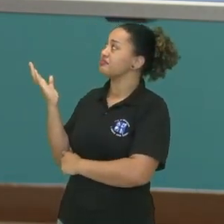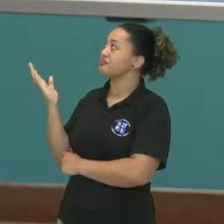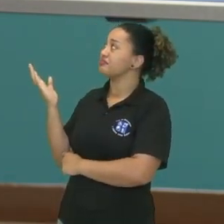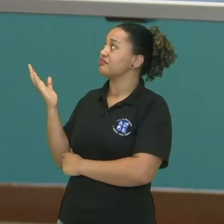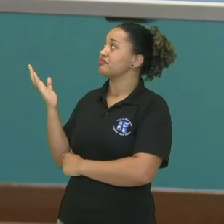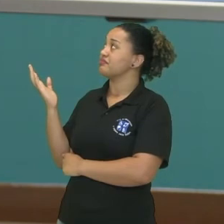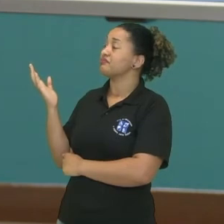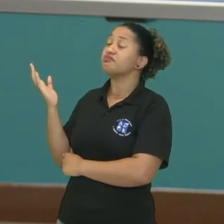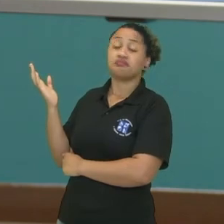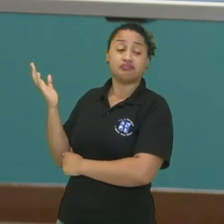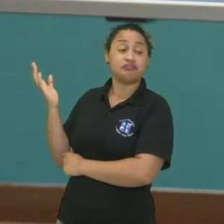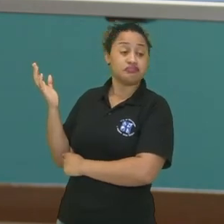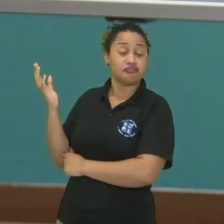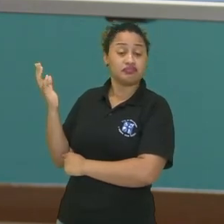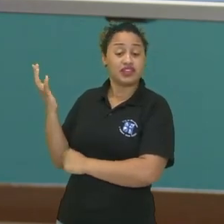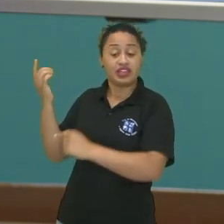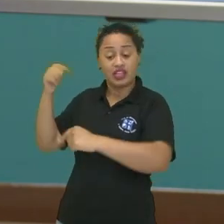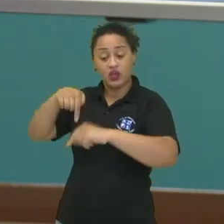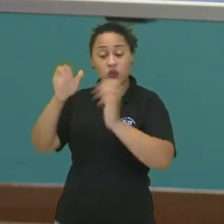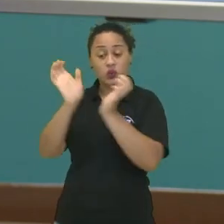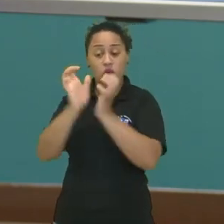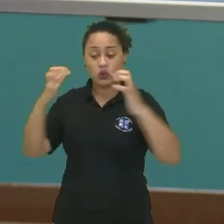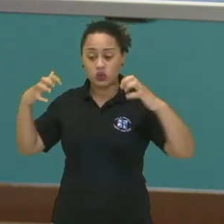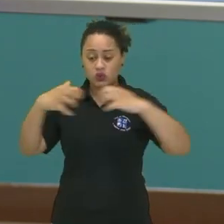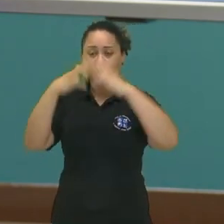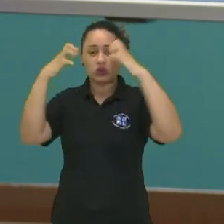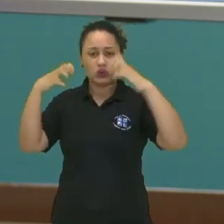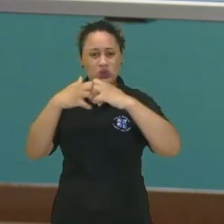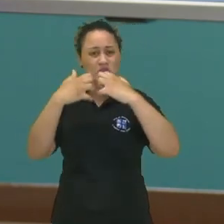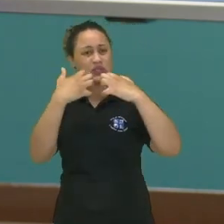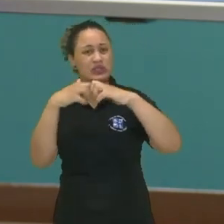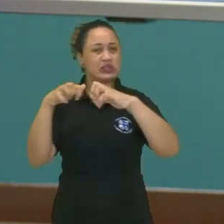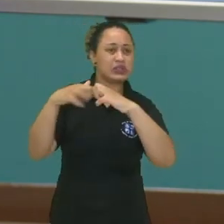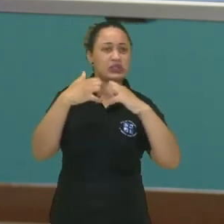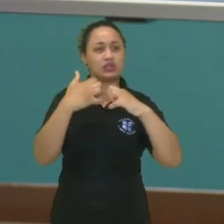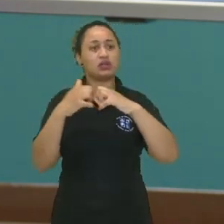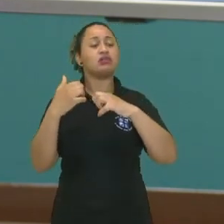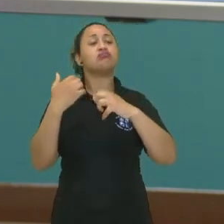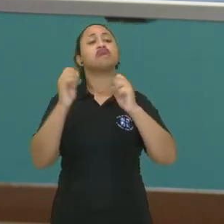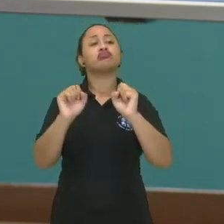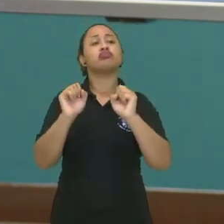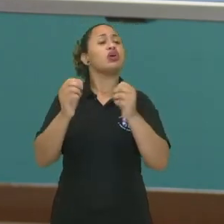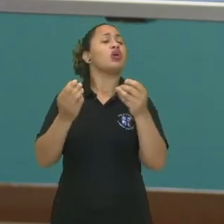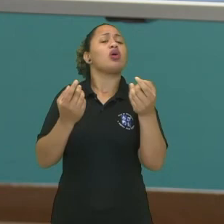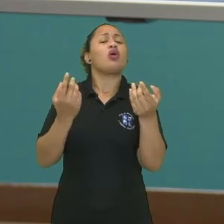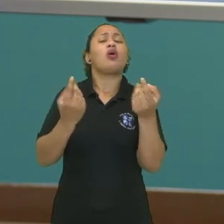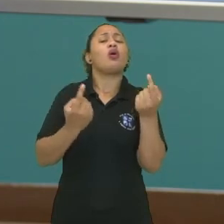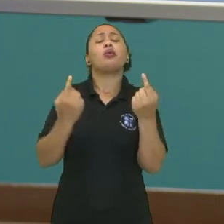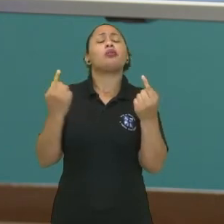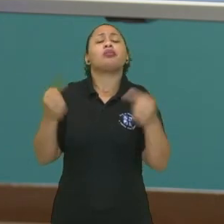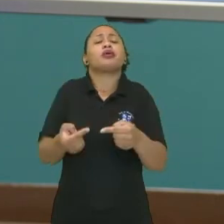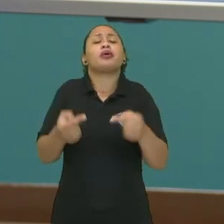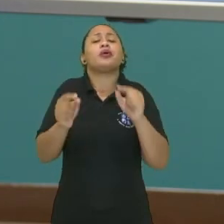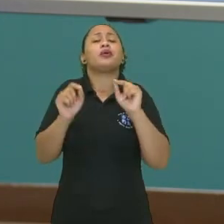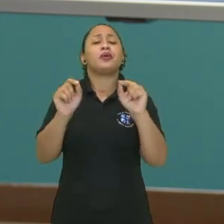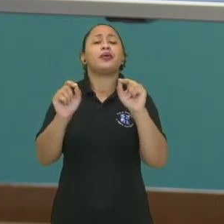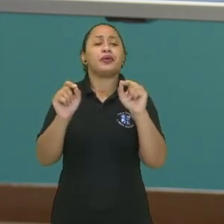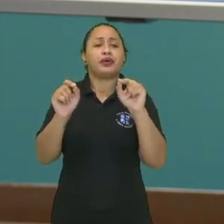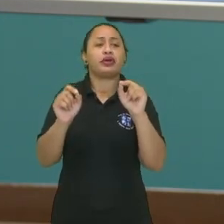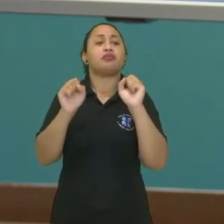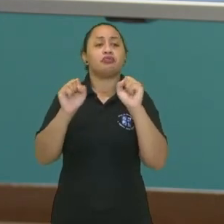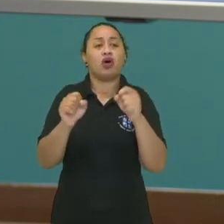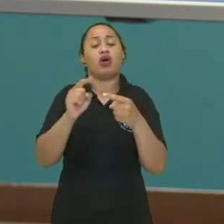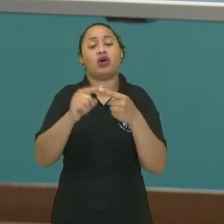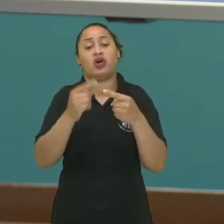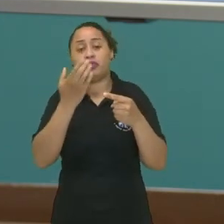animais. Intraespecífica, com os indivíduos da mesma espécie. Mas competição do que, professora? Pode ser